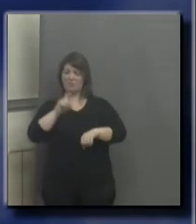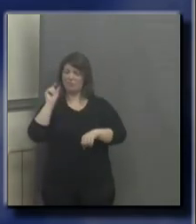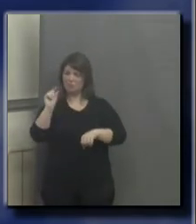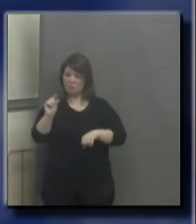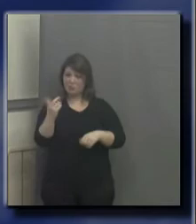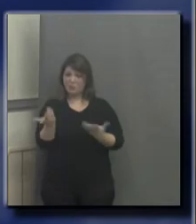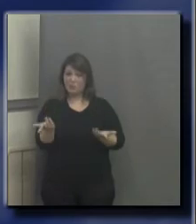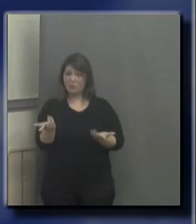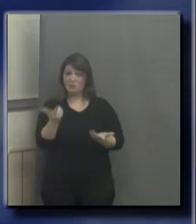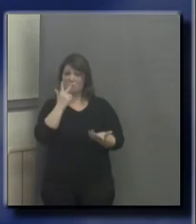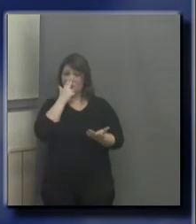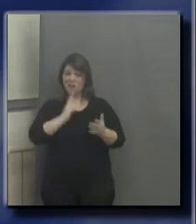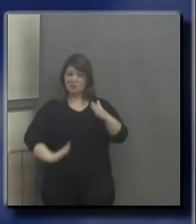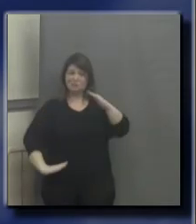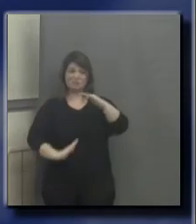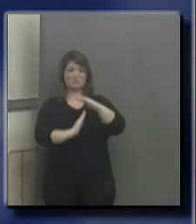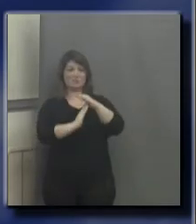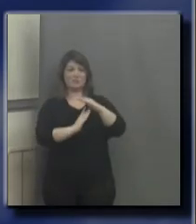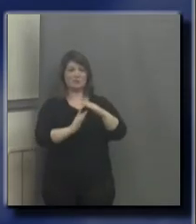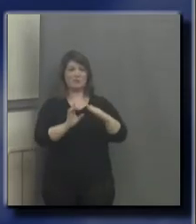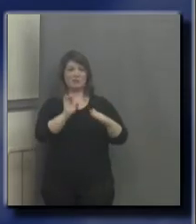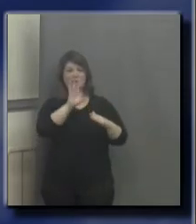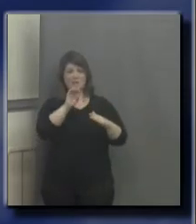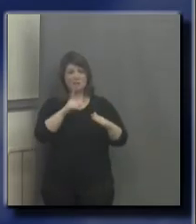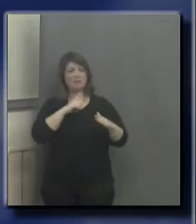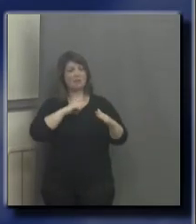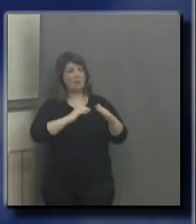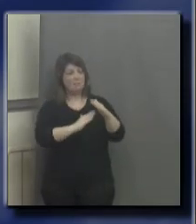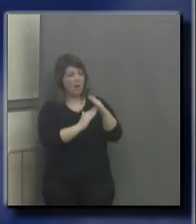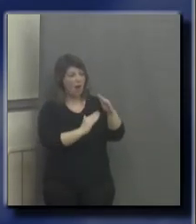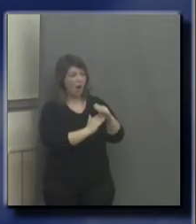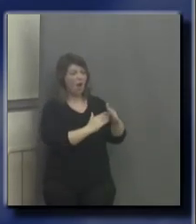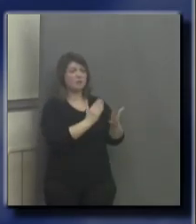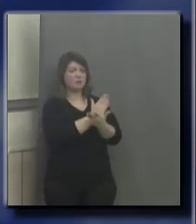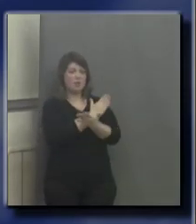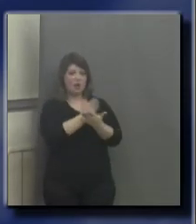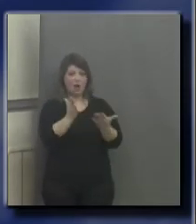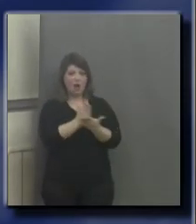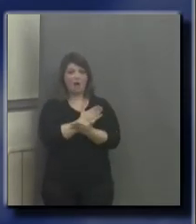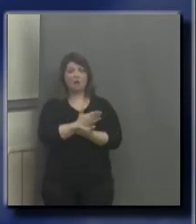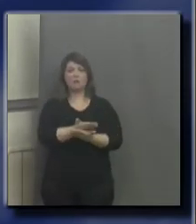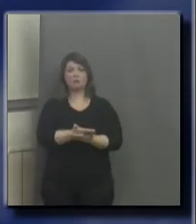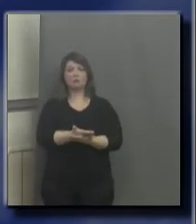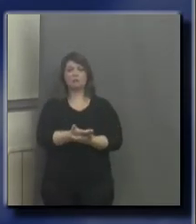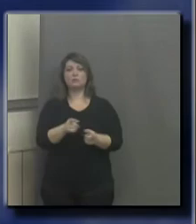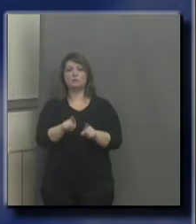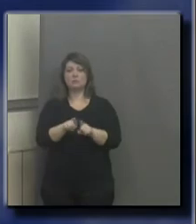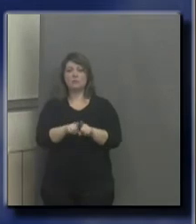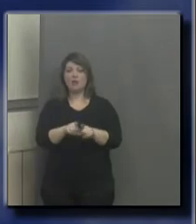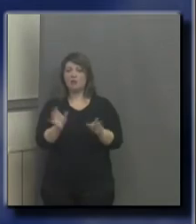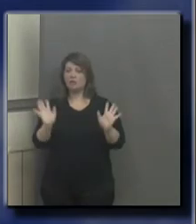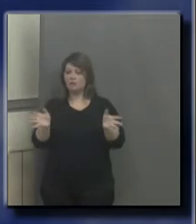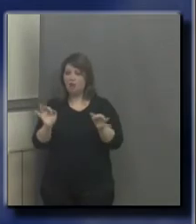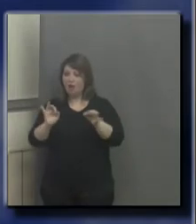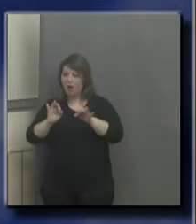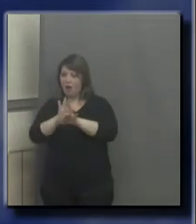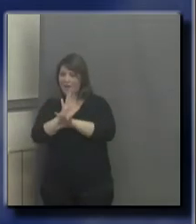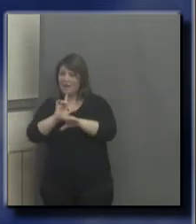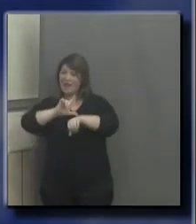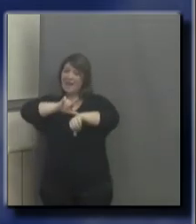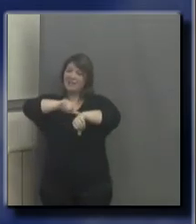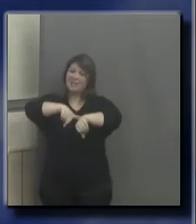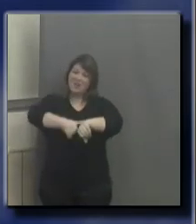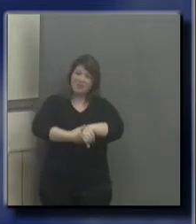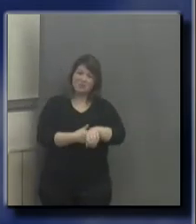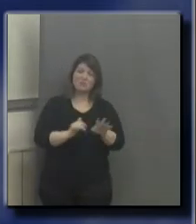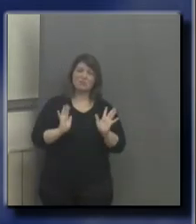Esse tempo é determinado pelos prazos e pelo fato de a gente ter acabado atrasando um pouco o